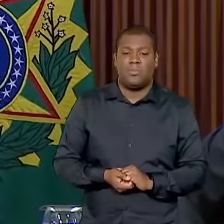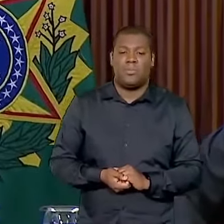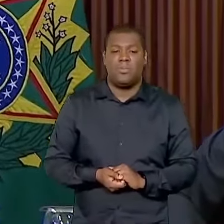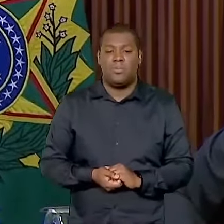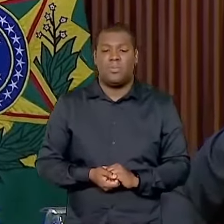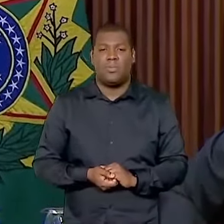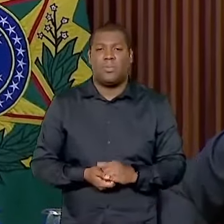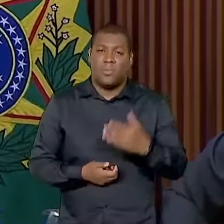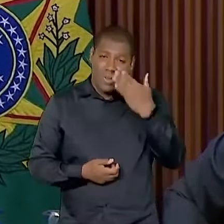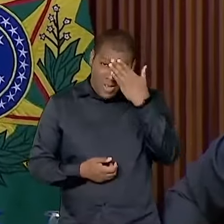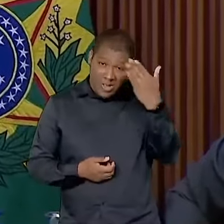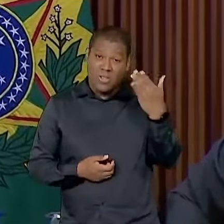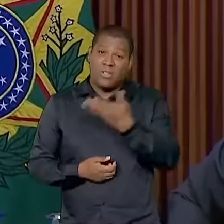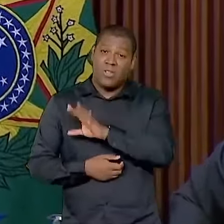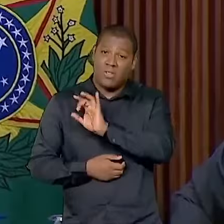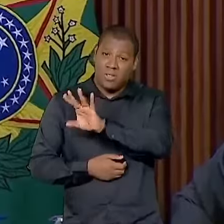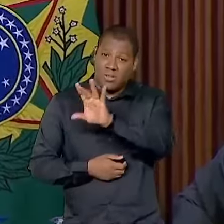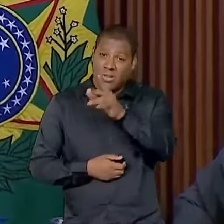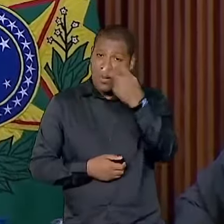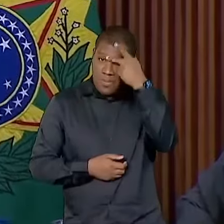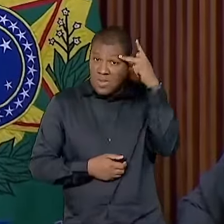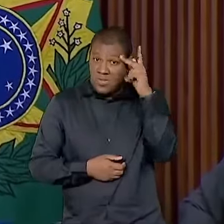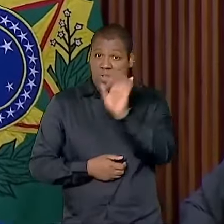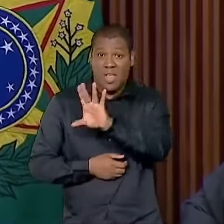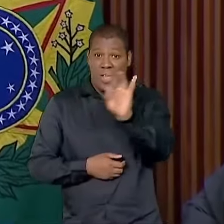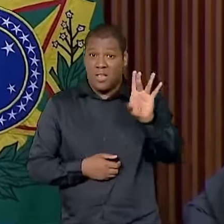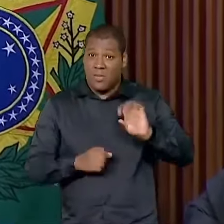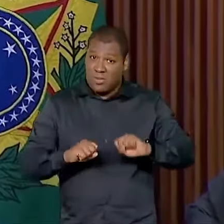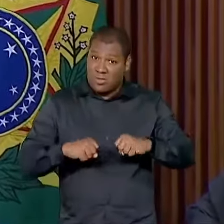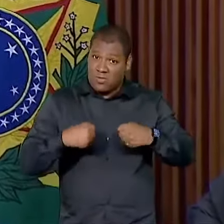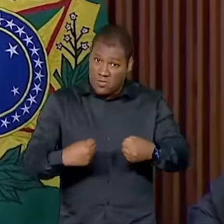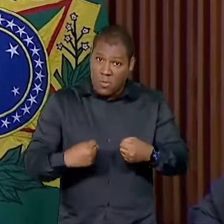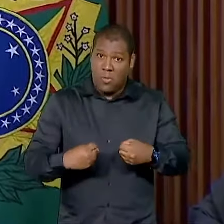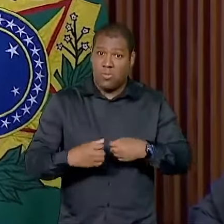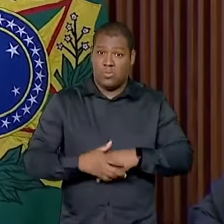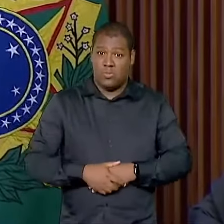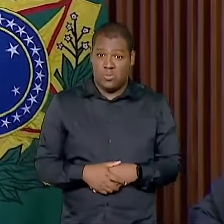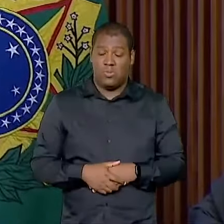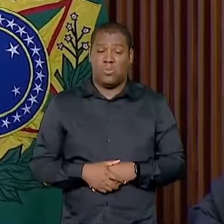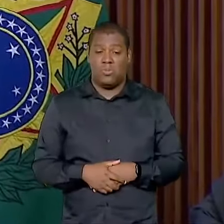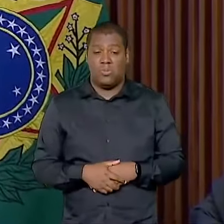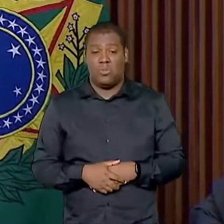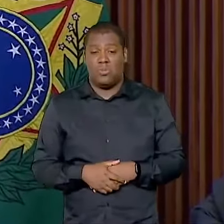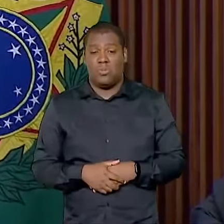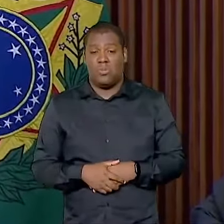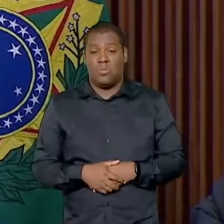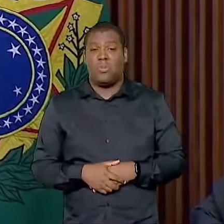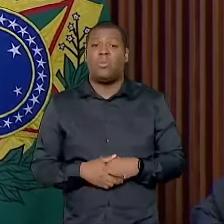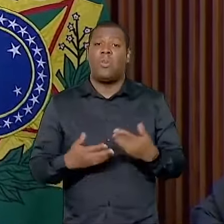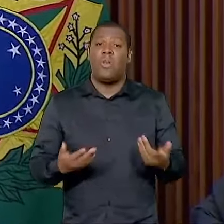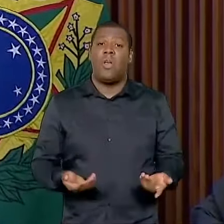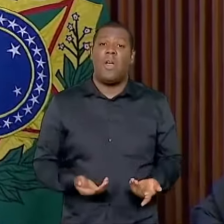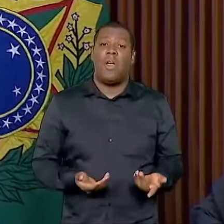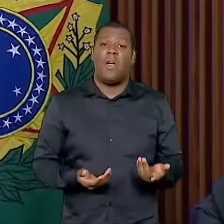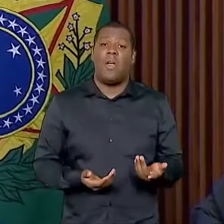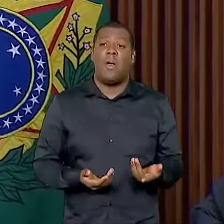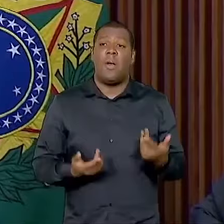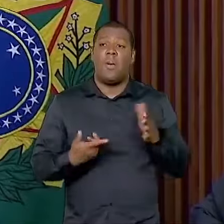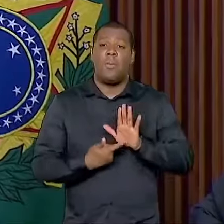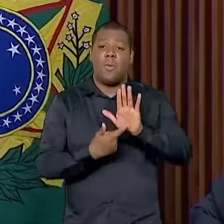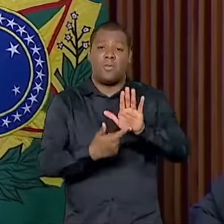agradecer o esforço que vocês fizeram nesse período todo. Eu ia trazer a foto inicial do governo, que